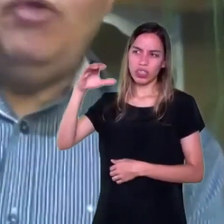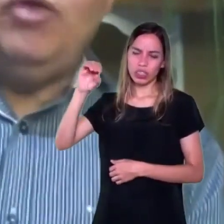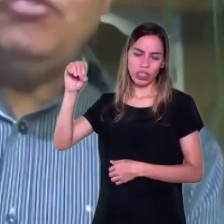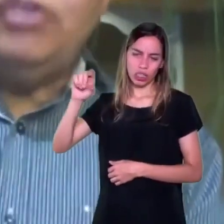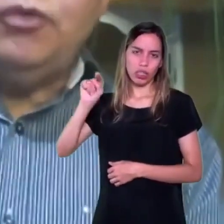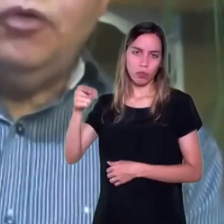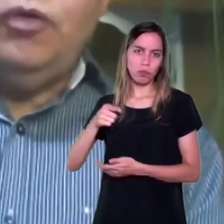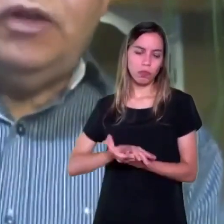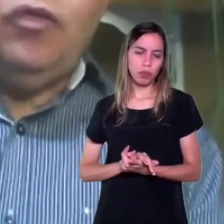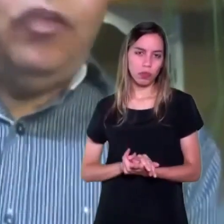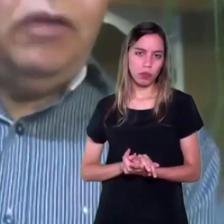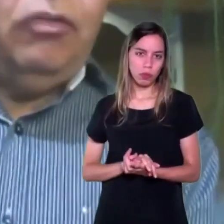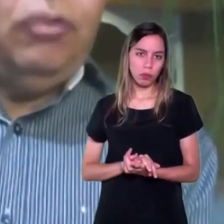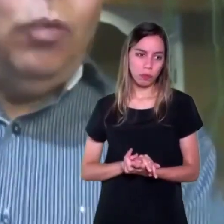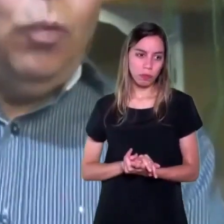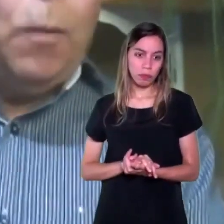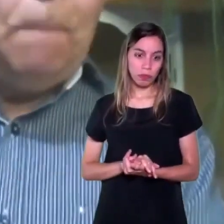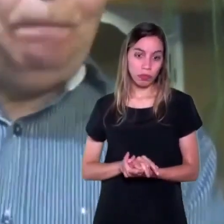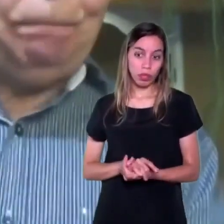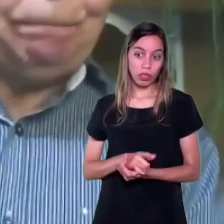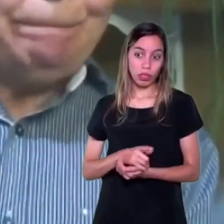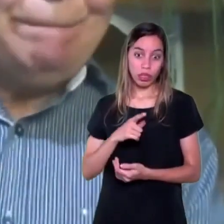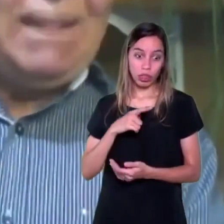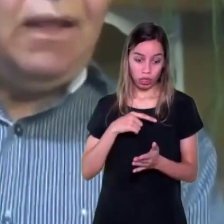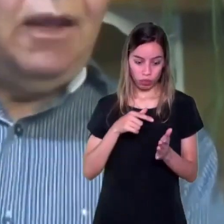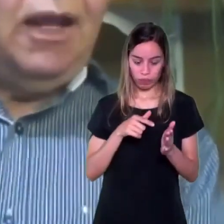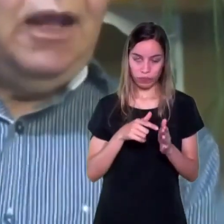Mas Acabou é o título, inclusive, de um